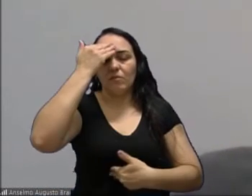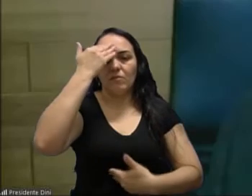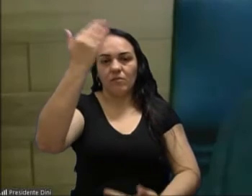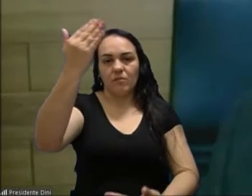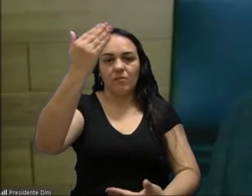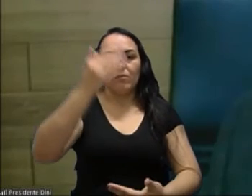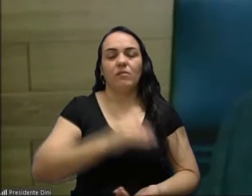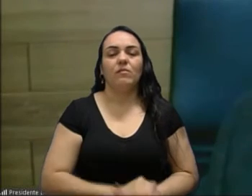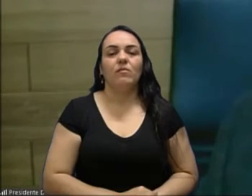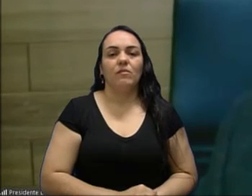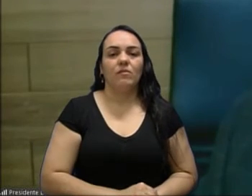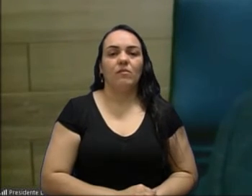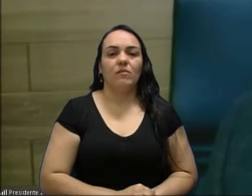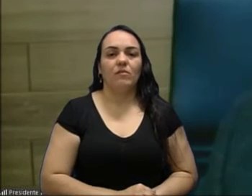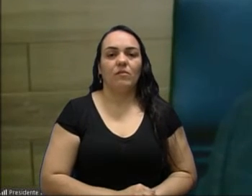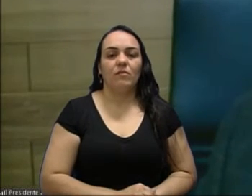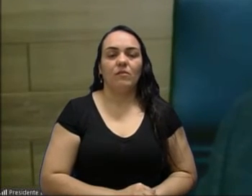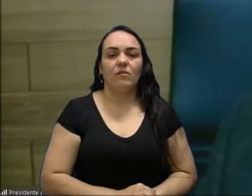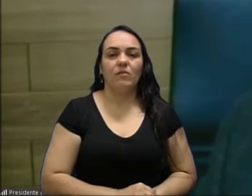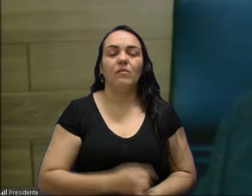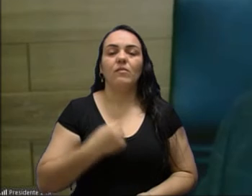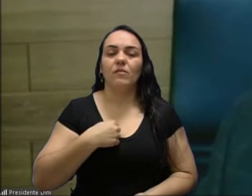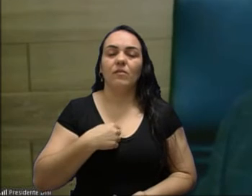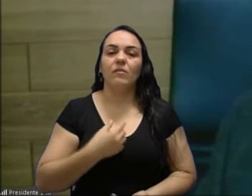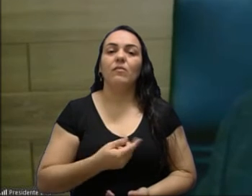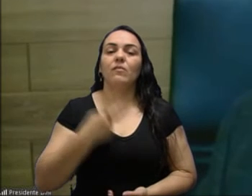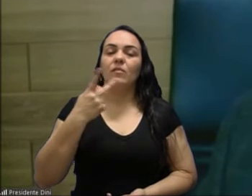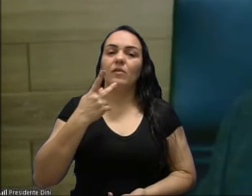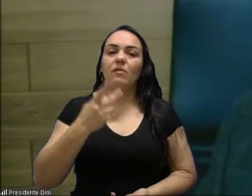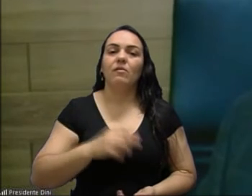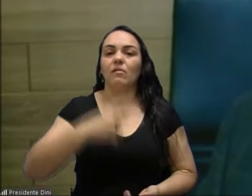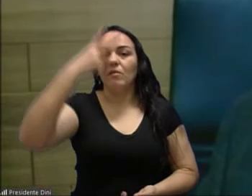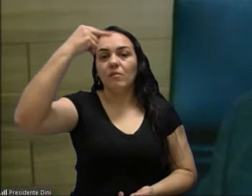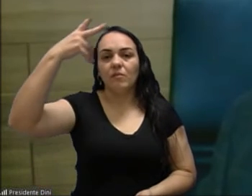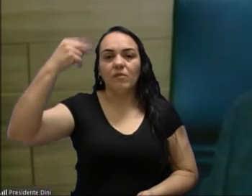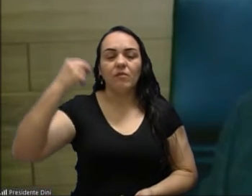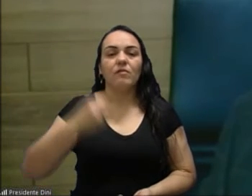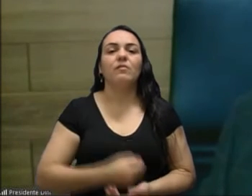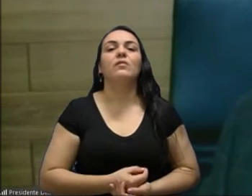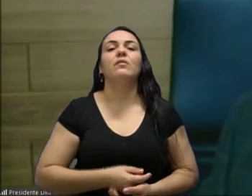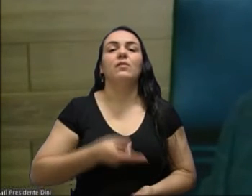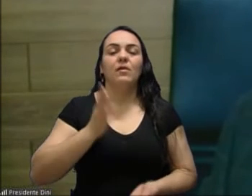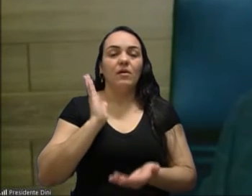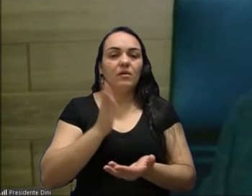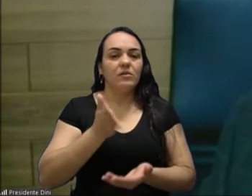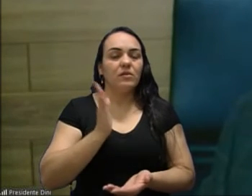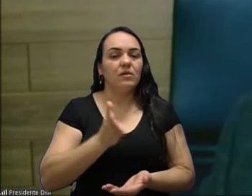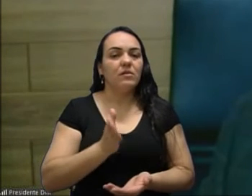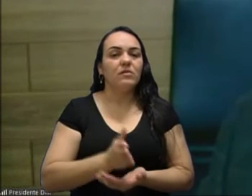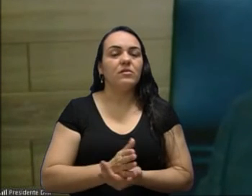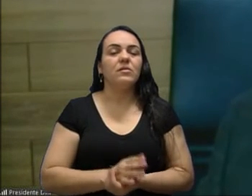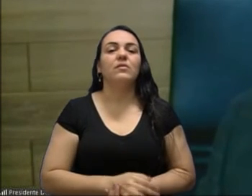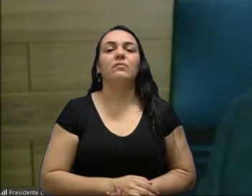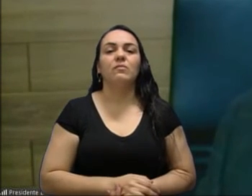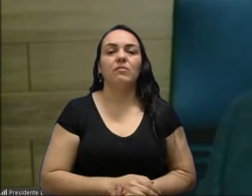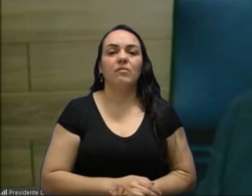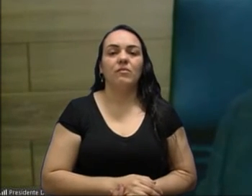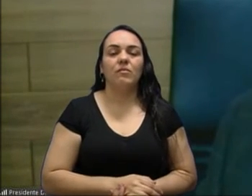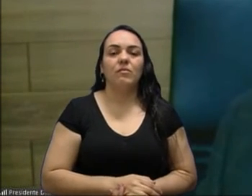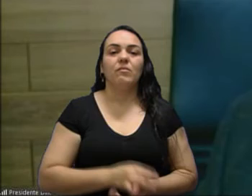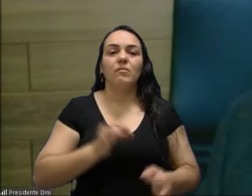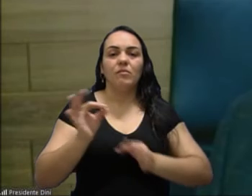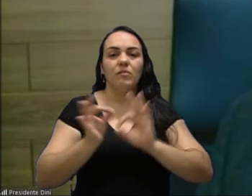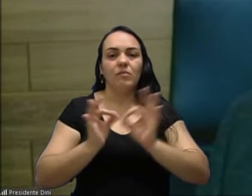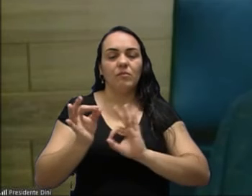obrigado Anselmo eu quero dizer que a prefeita Jaqueline já fez o encaminhamento do